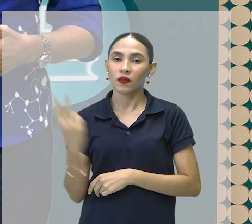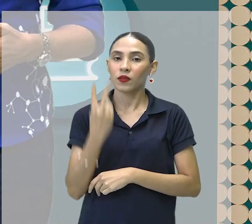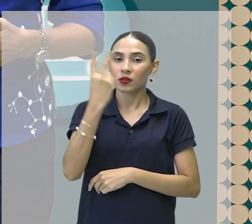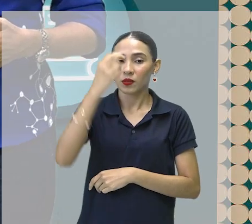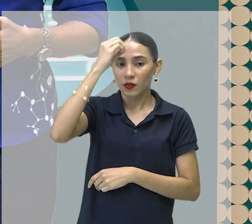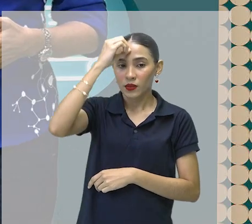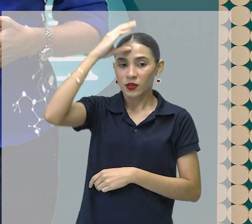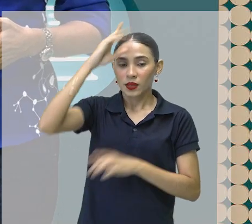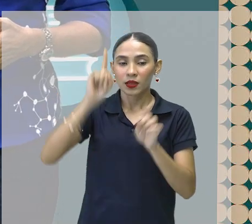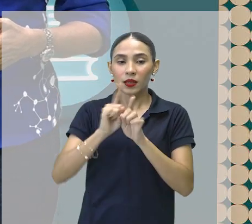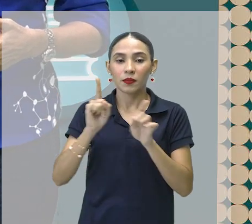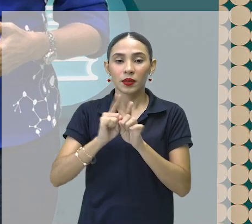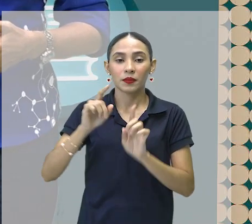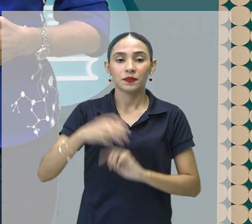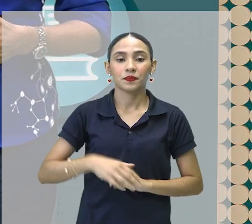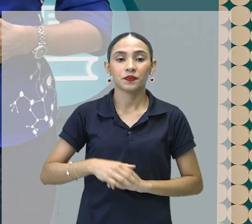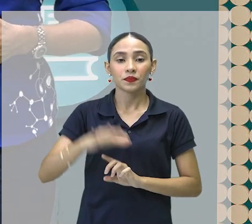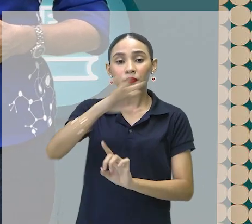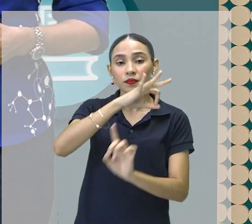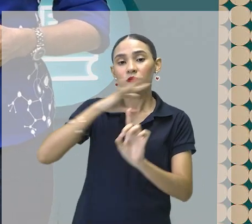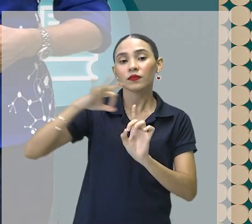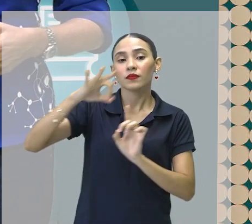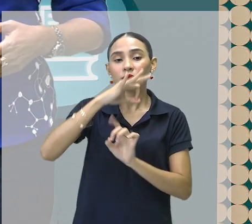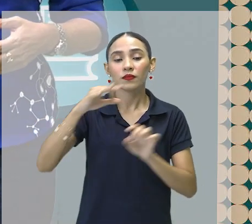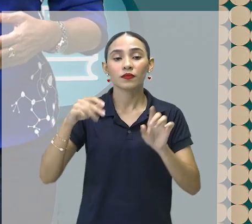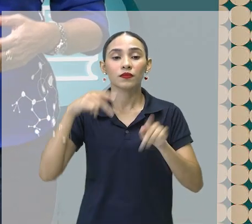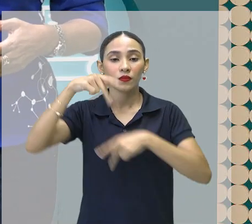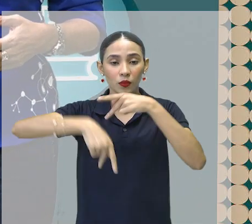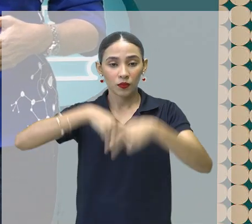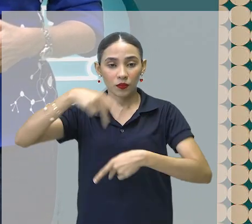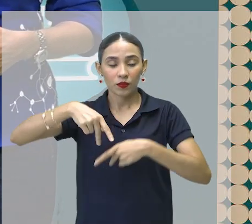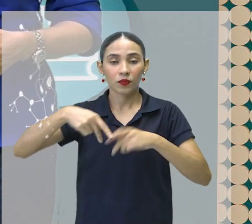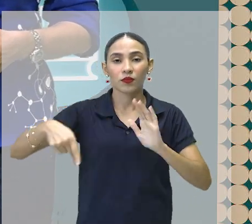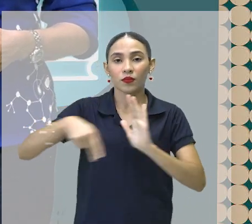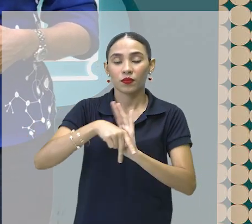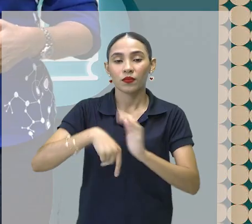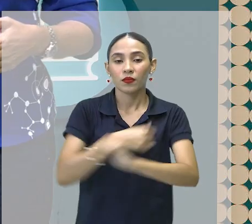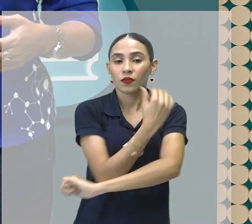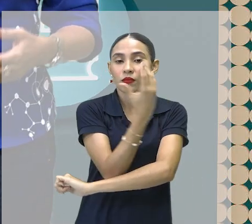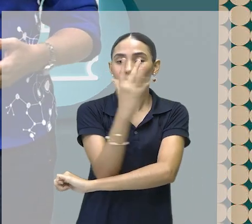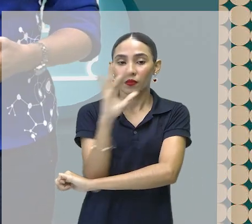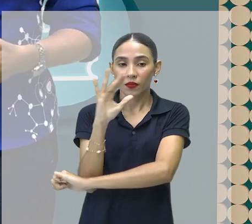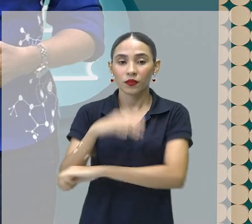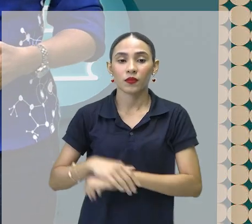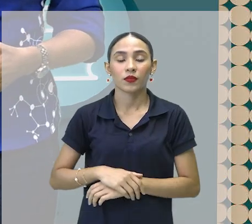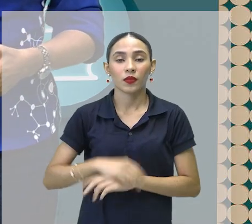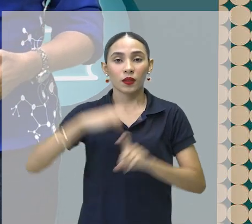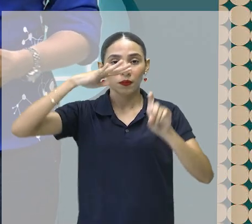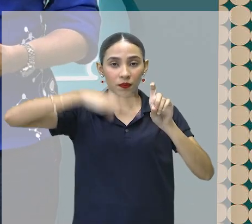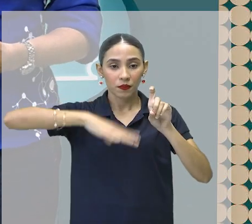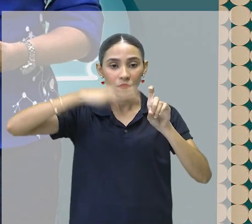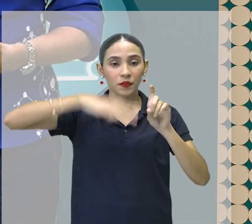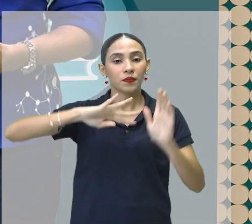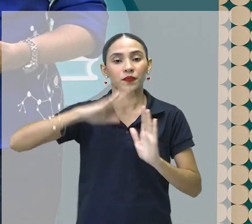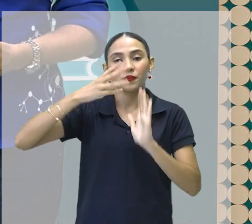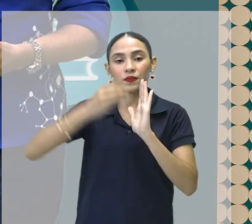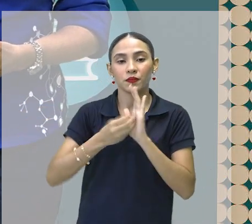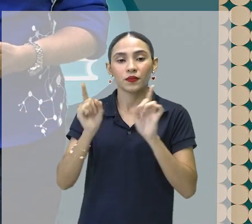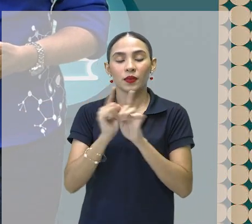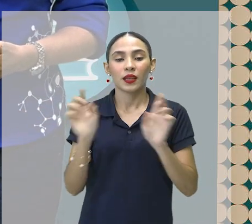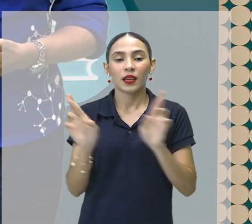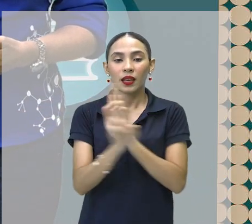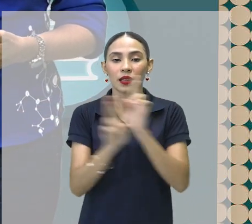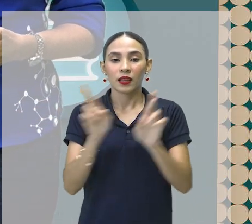saberes e as espiritualidades dos povos da floresta, os mitos amazônicos e a